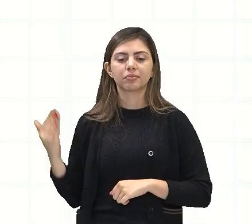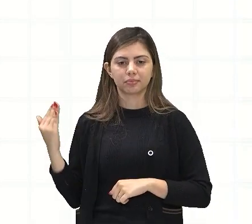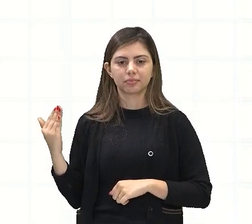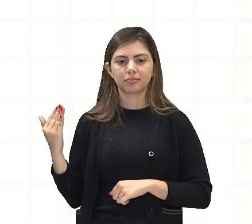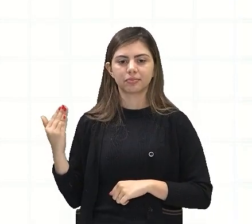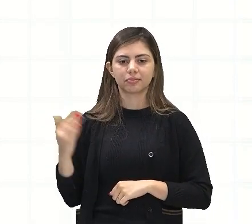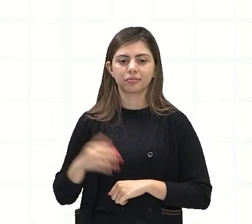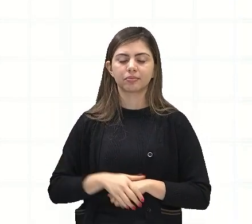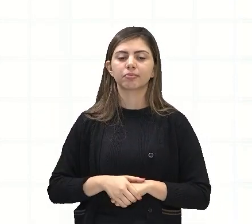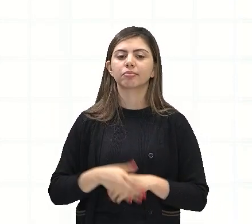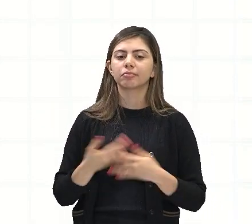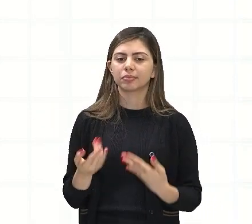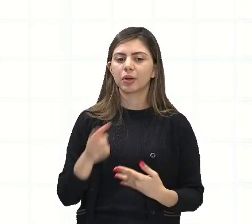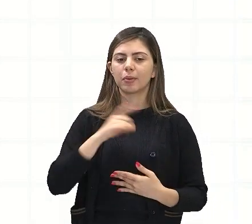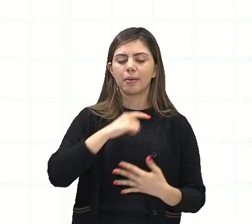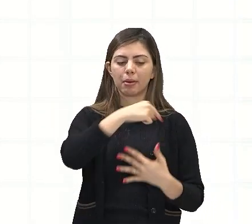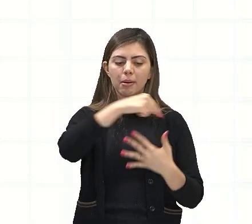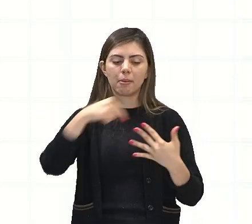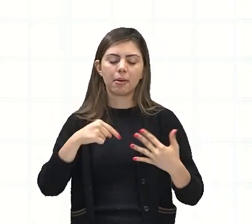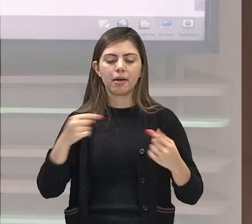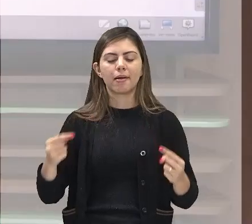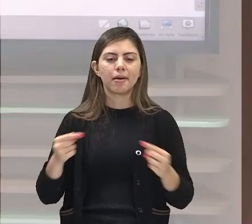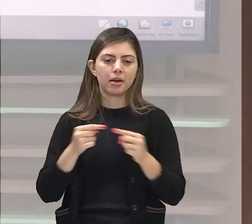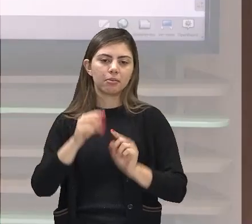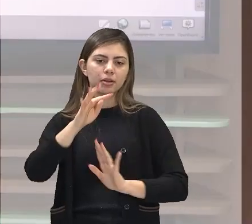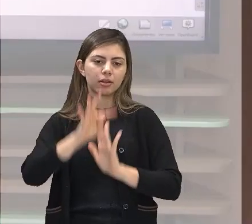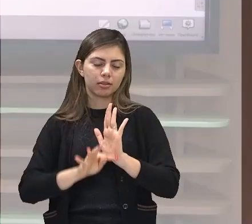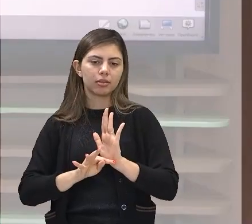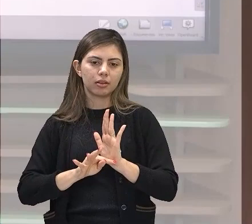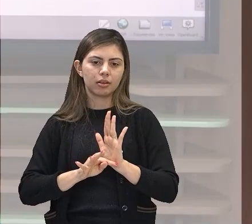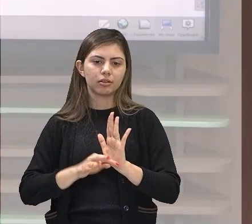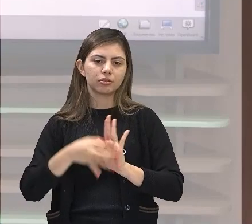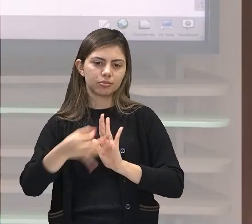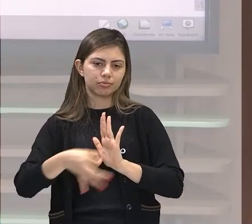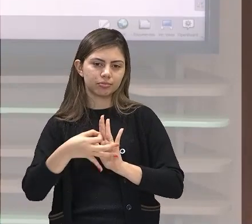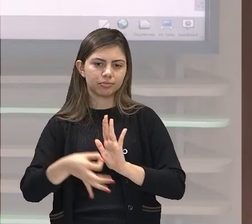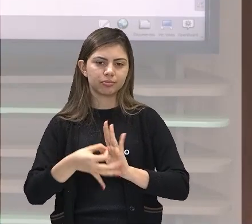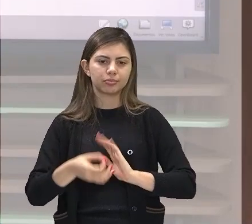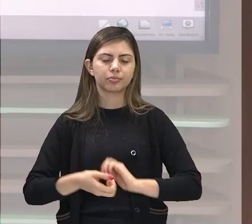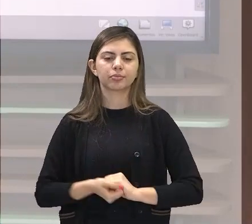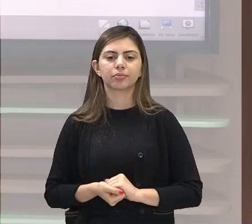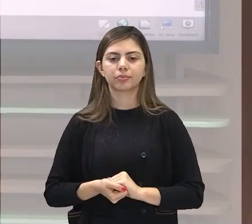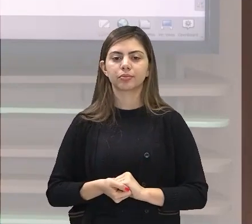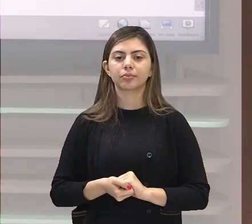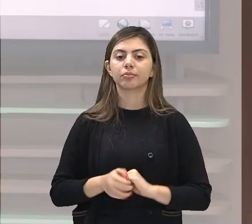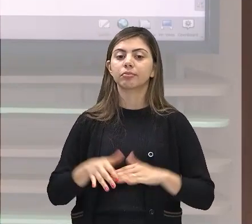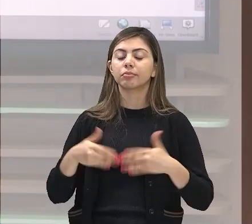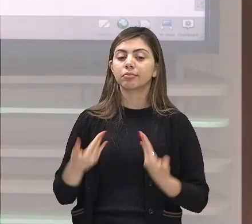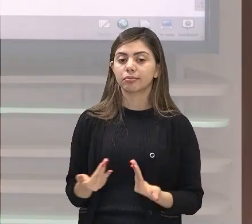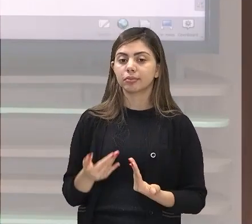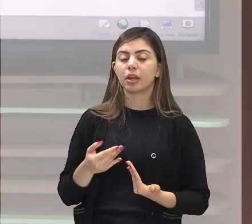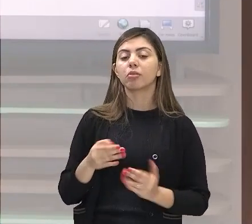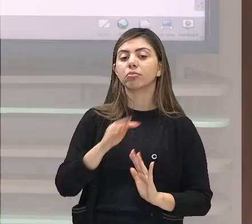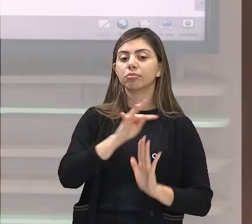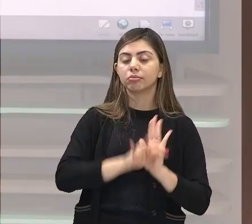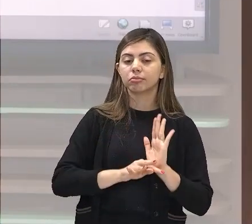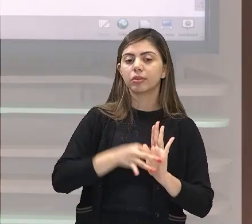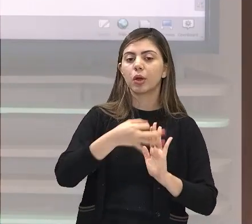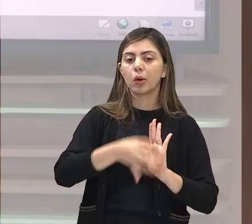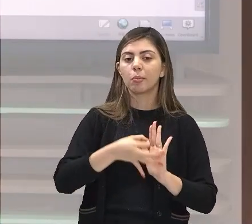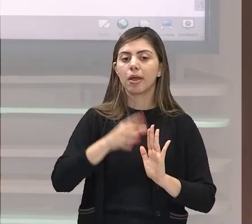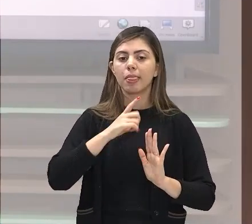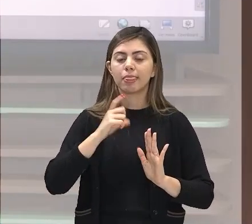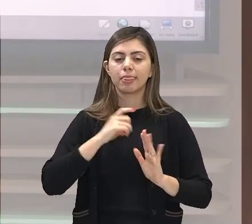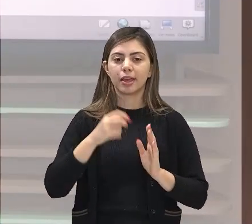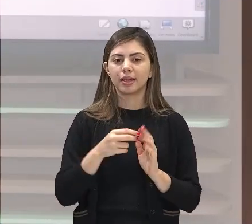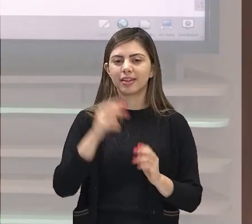escola. Então esses são tipos de textos dissertativos argumentativos. Como dissemos, o texto dissertativo ele se subdivide,